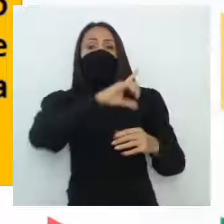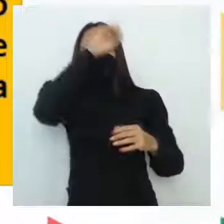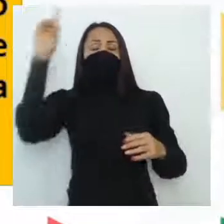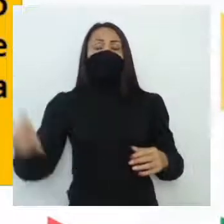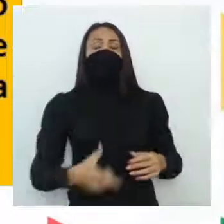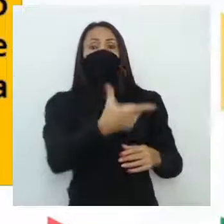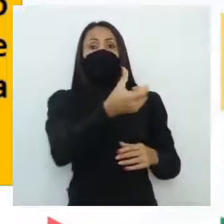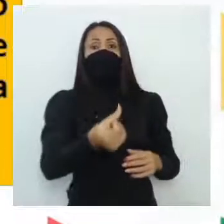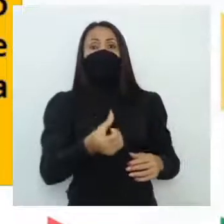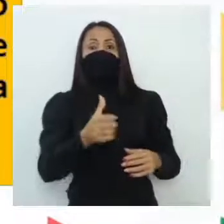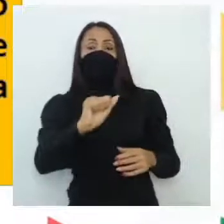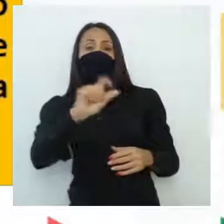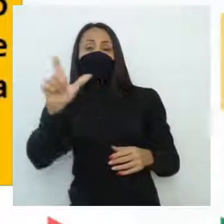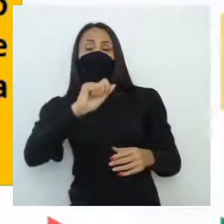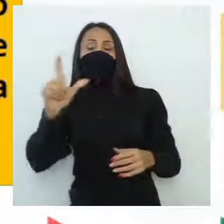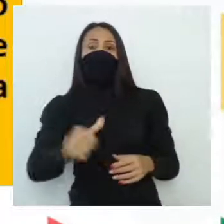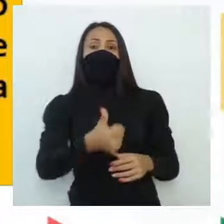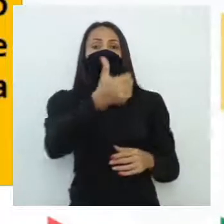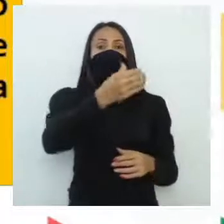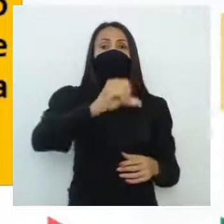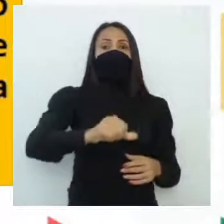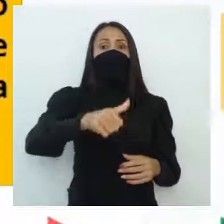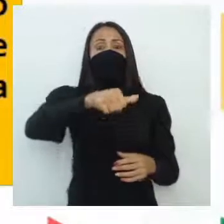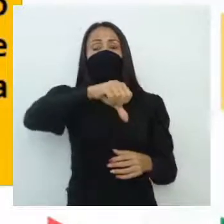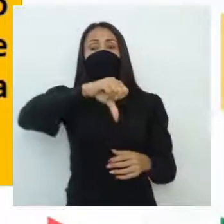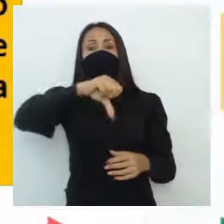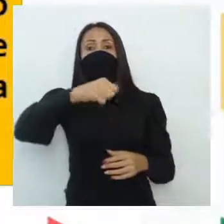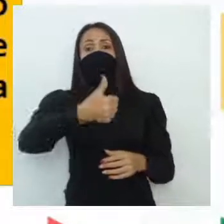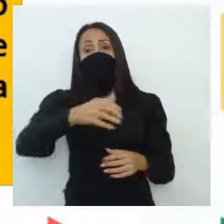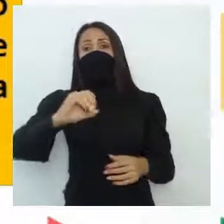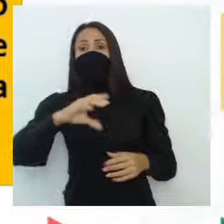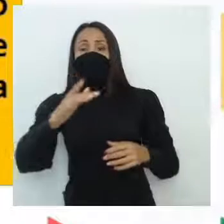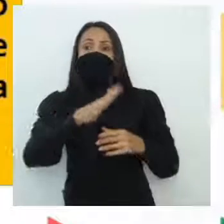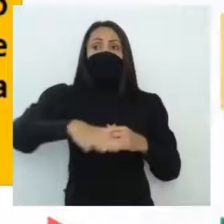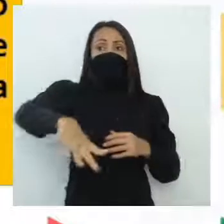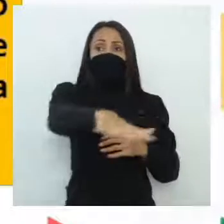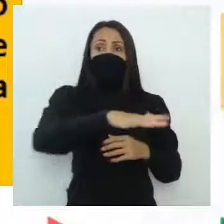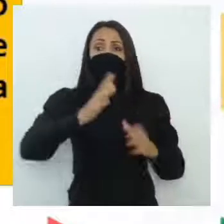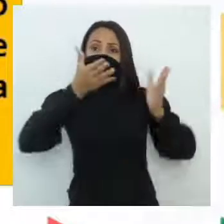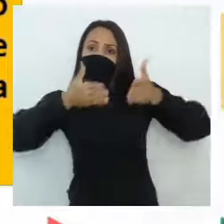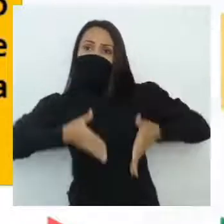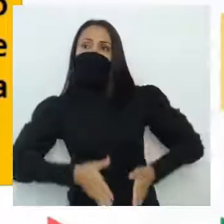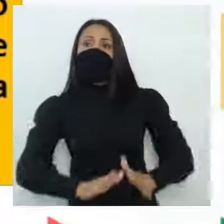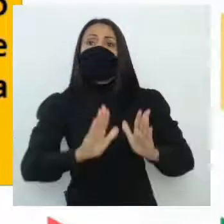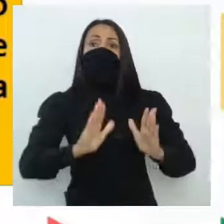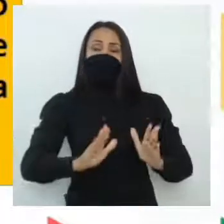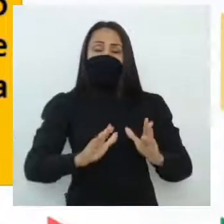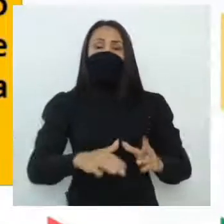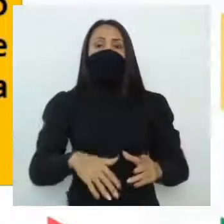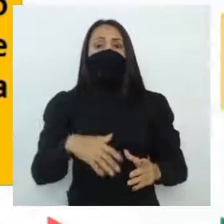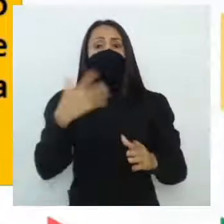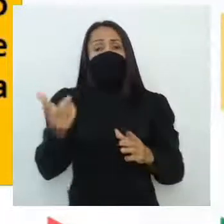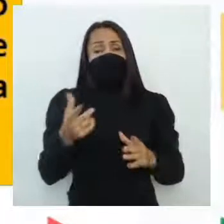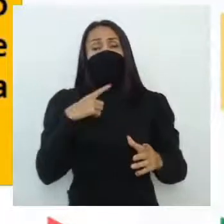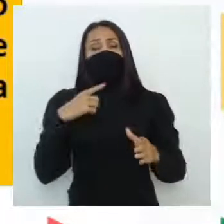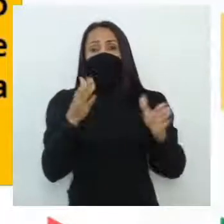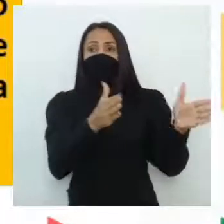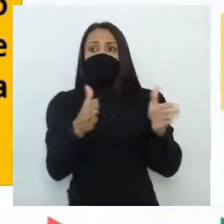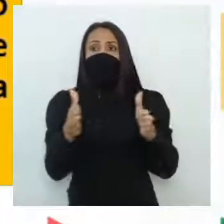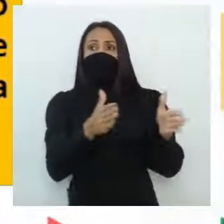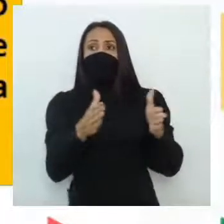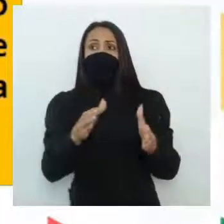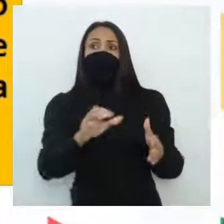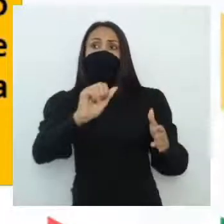de 1910. A região em que ela nasceu, certo? Passou um período na Albânia como